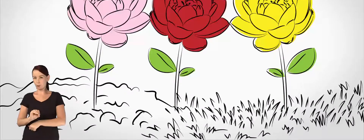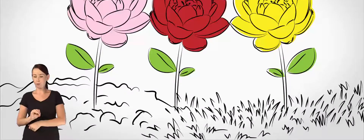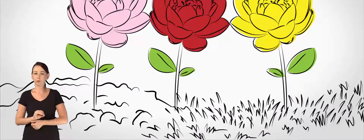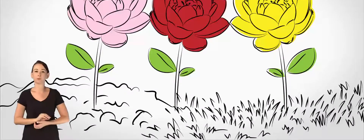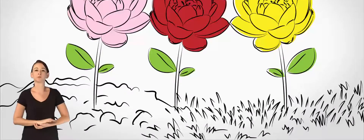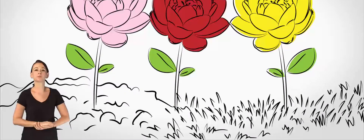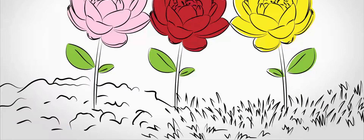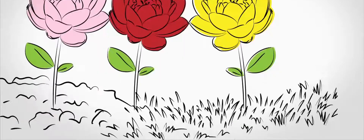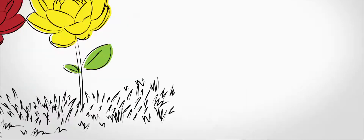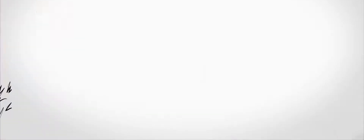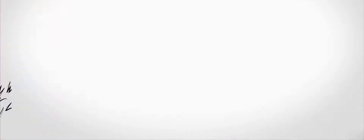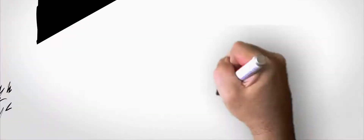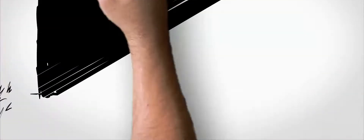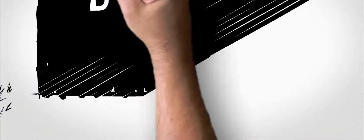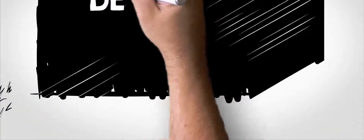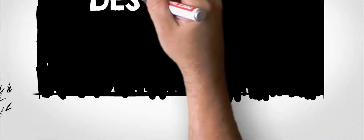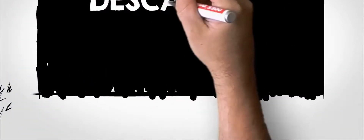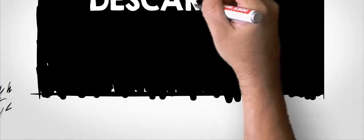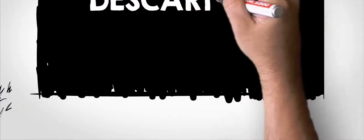adubo.